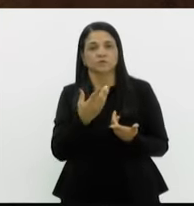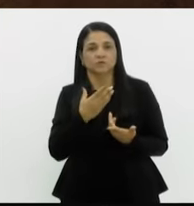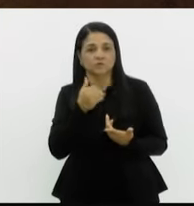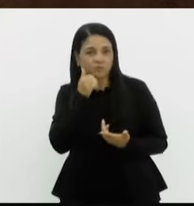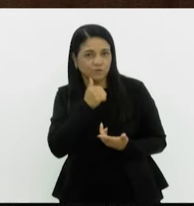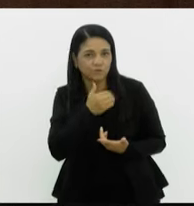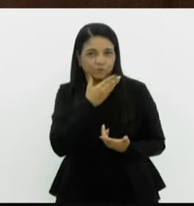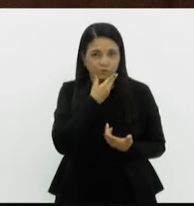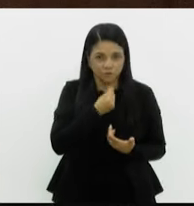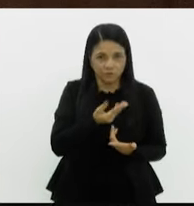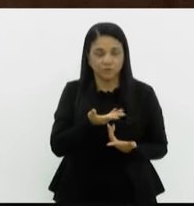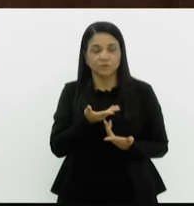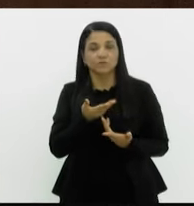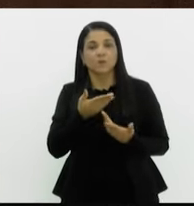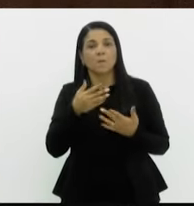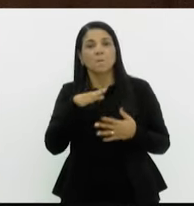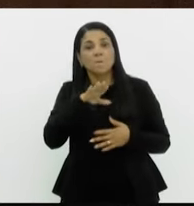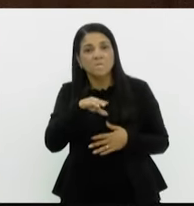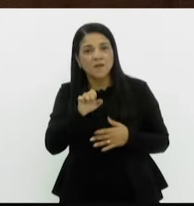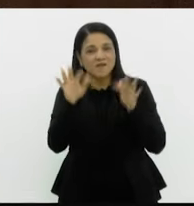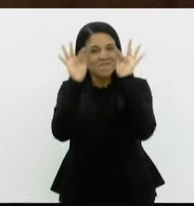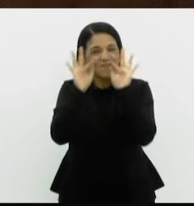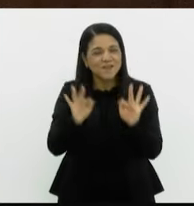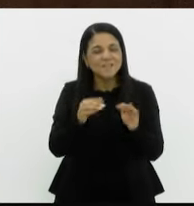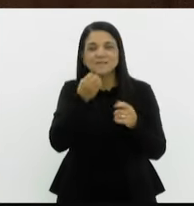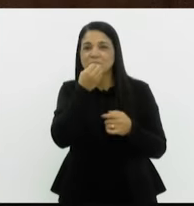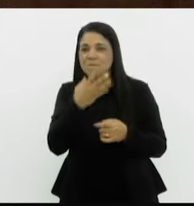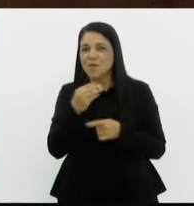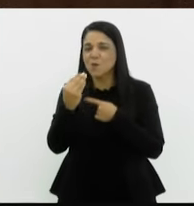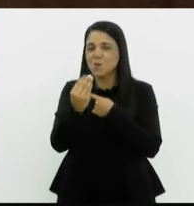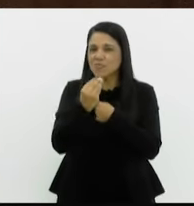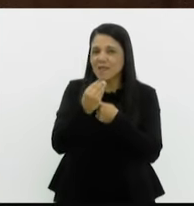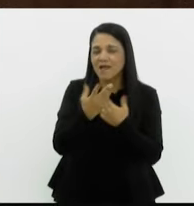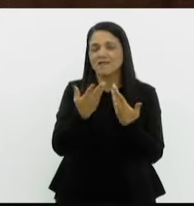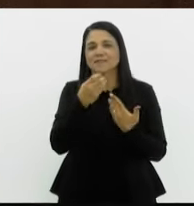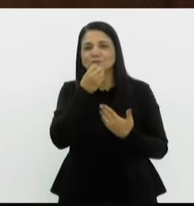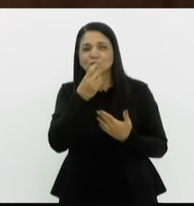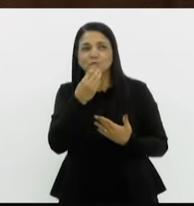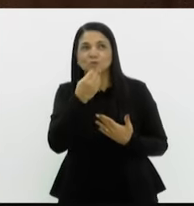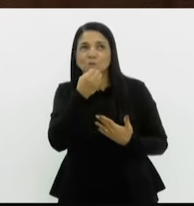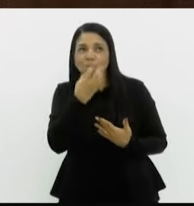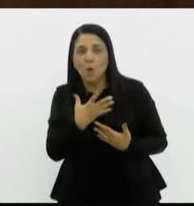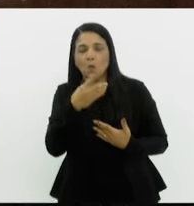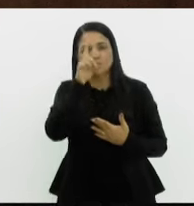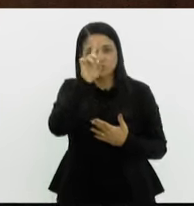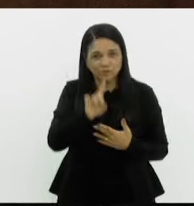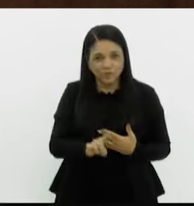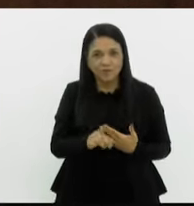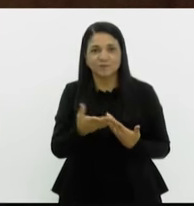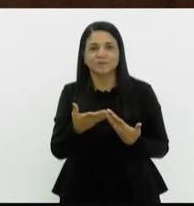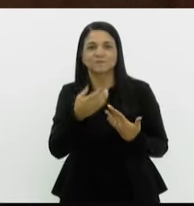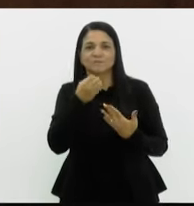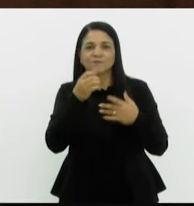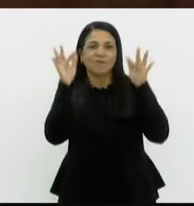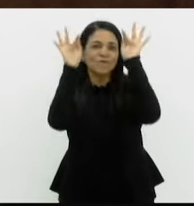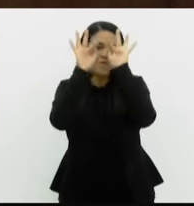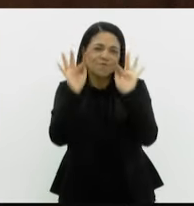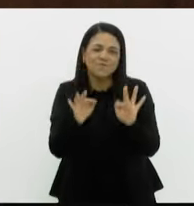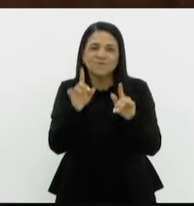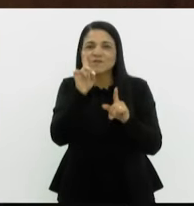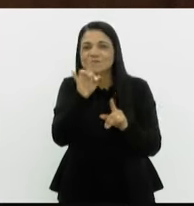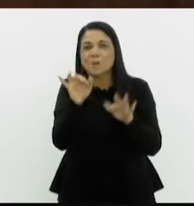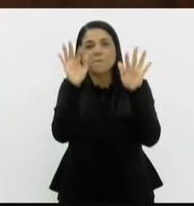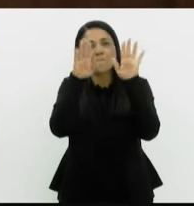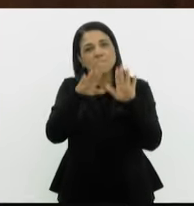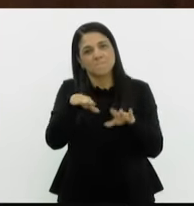Enfim, mãe feliz... É mãe bem cuidada, é mãe com direitos. Conte conosco aqui. Feliz Dia das Mães para todas as mães. É isso.